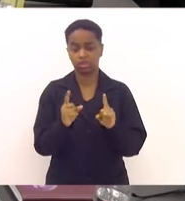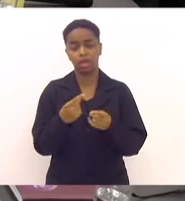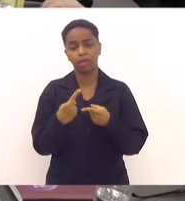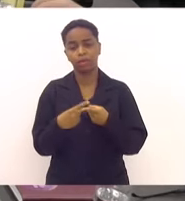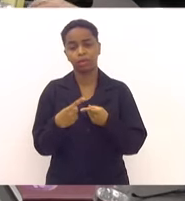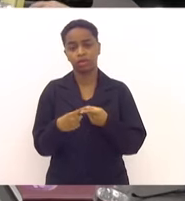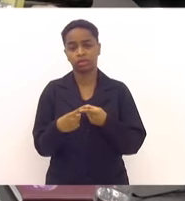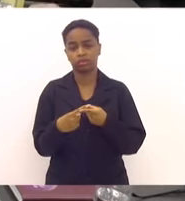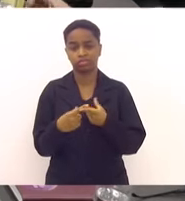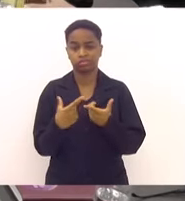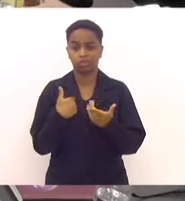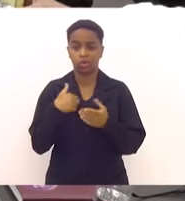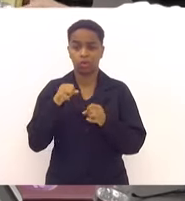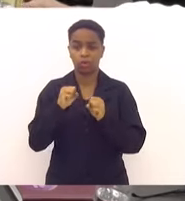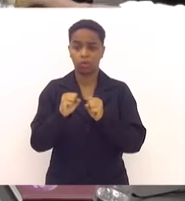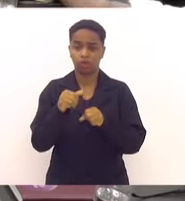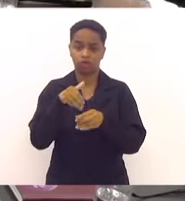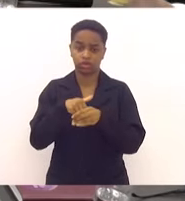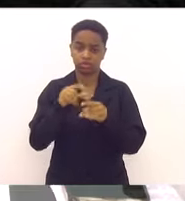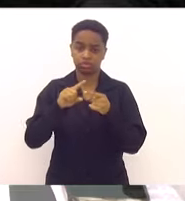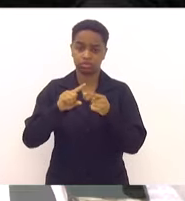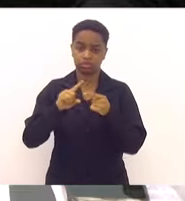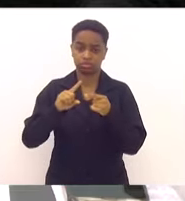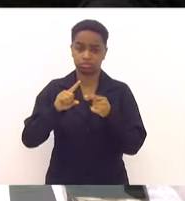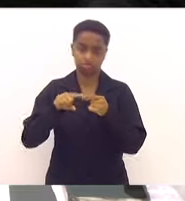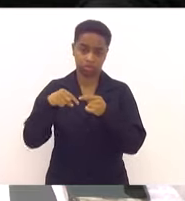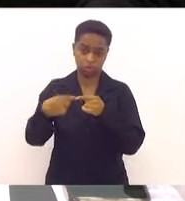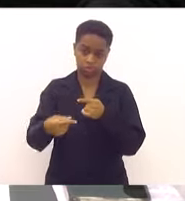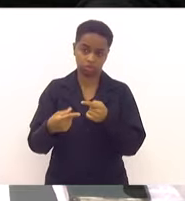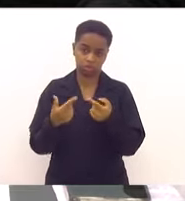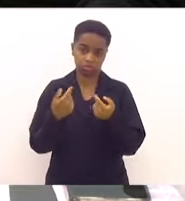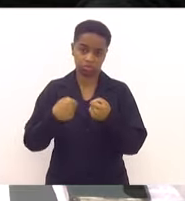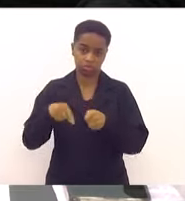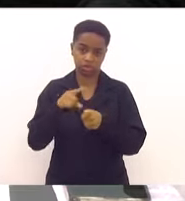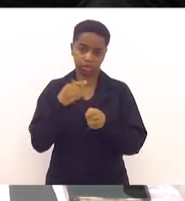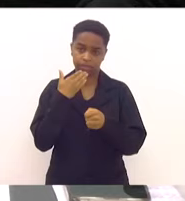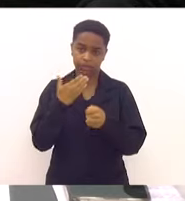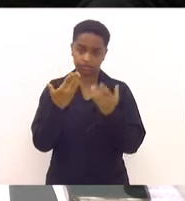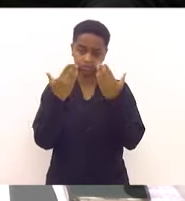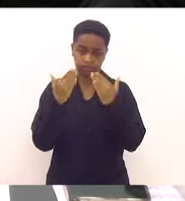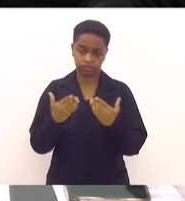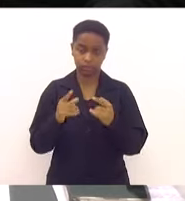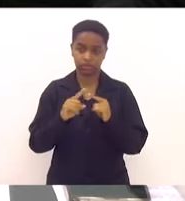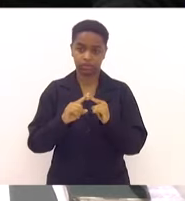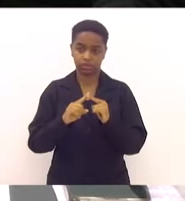eu posso trazer voto na outra sessão sem necessariamente pedir vista.